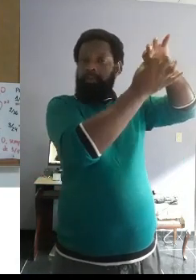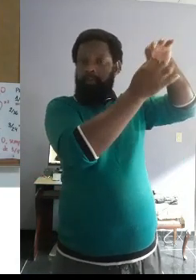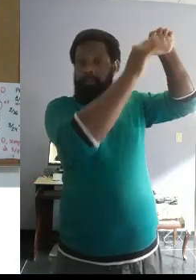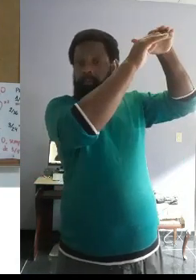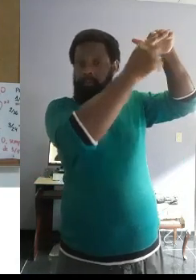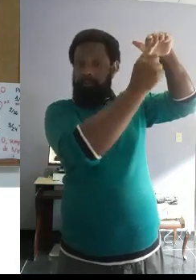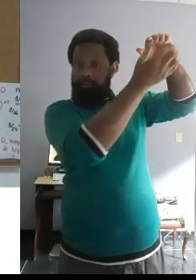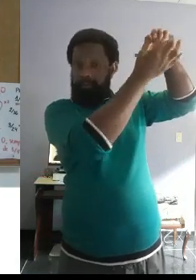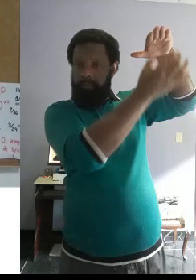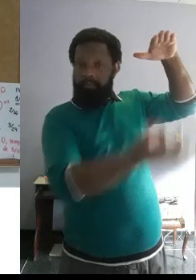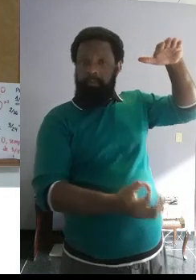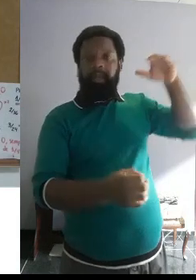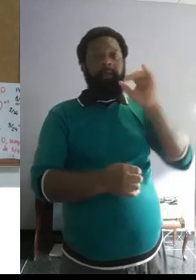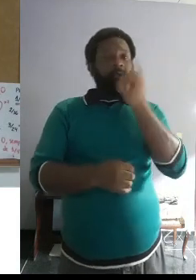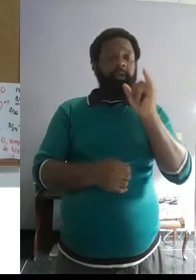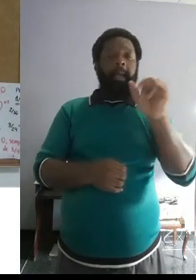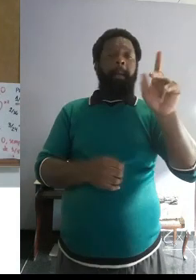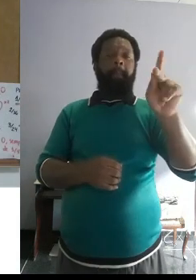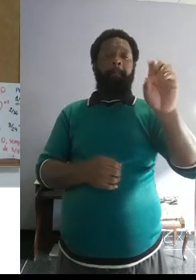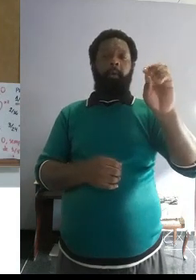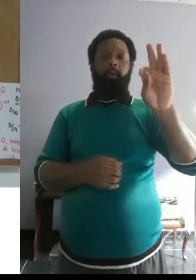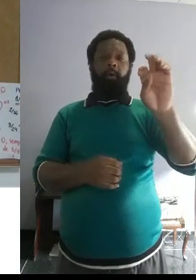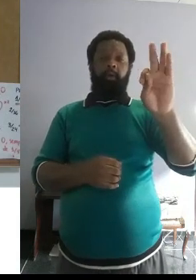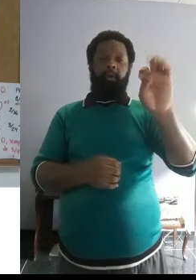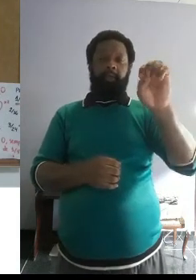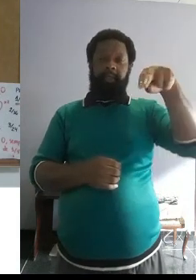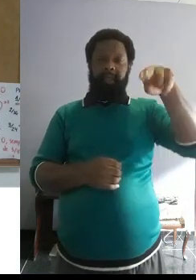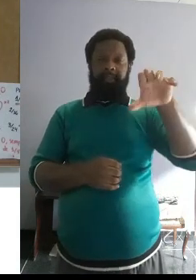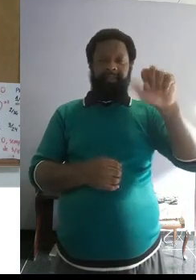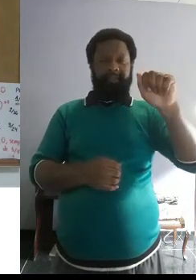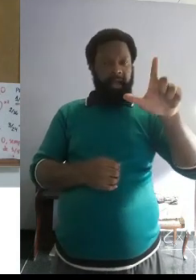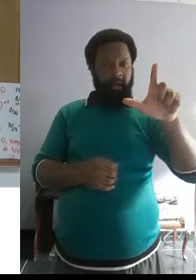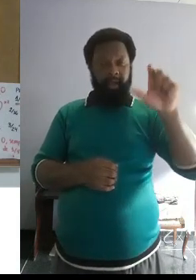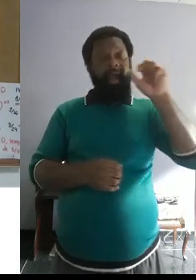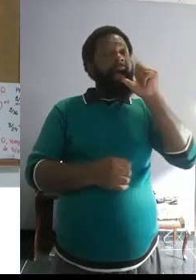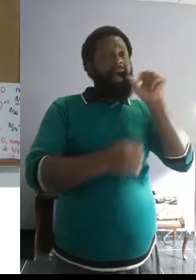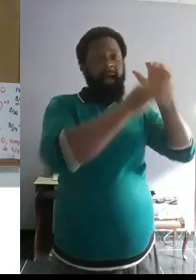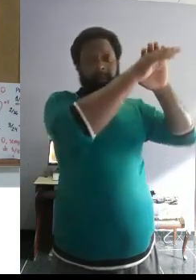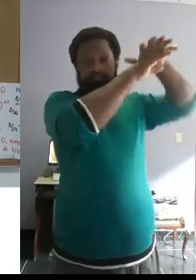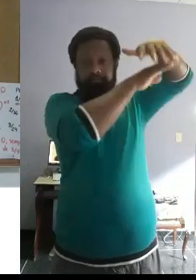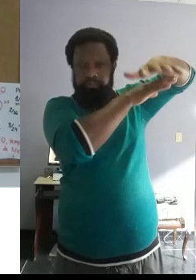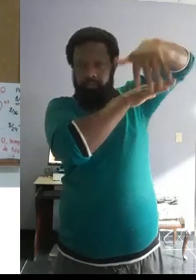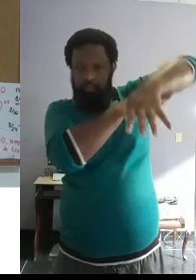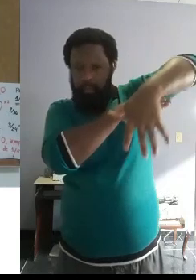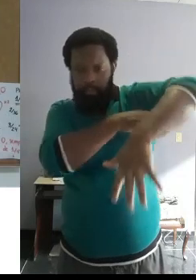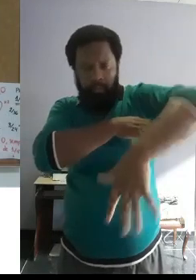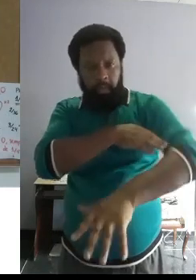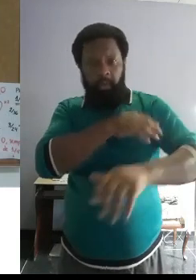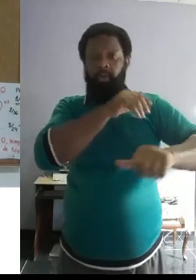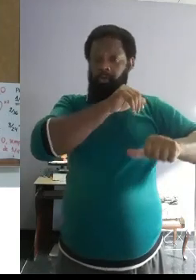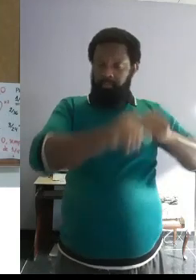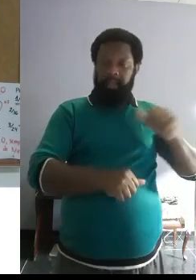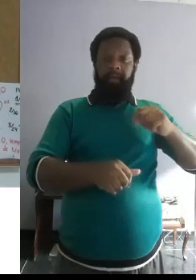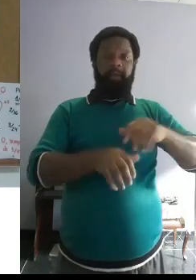com a altura, que é a energia potencial. Quando a água cai lá de cima, a água vai se movimentar e existe uma